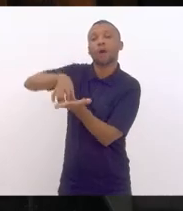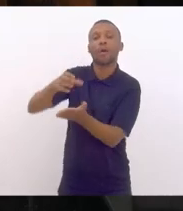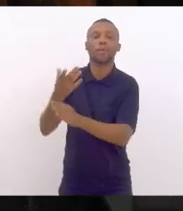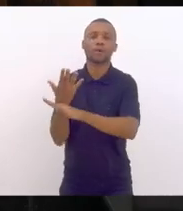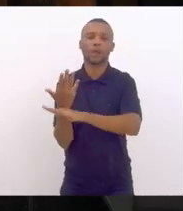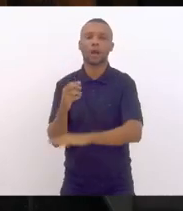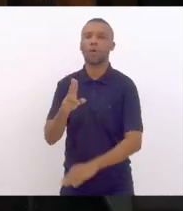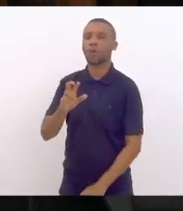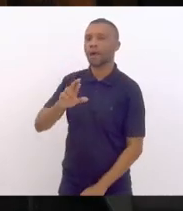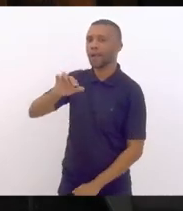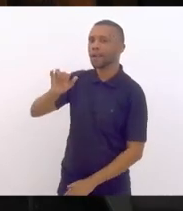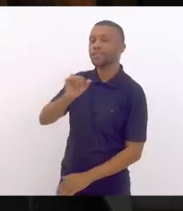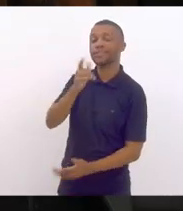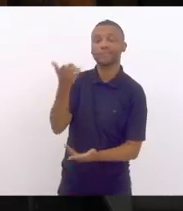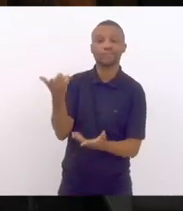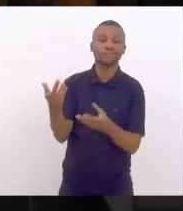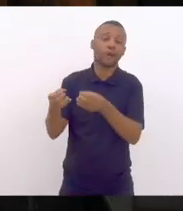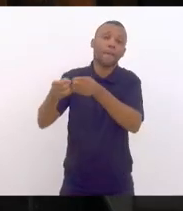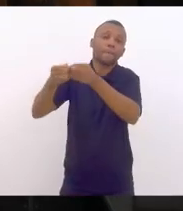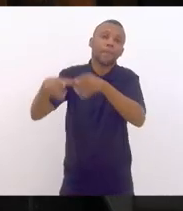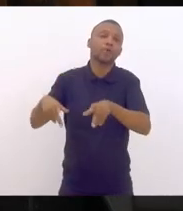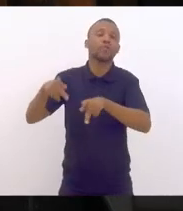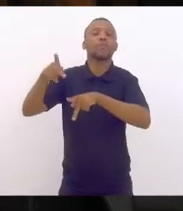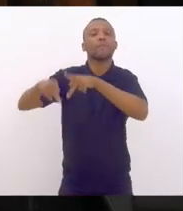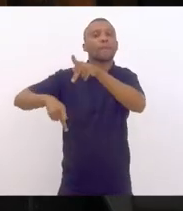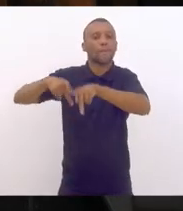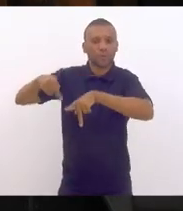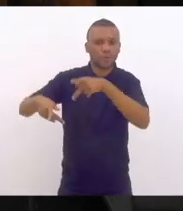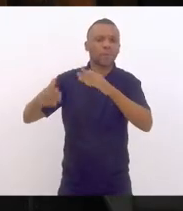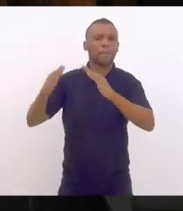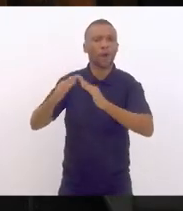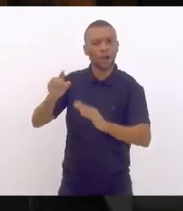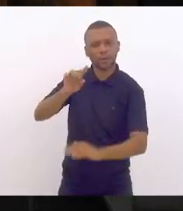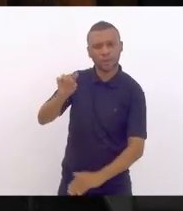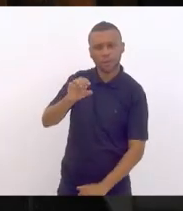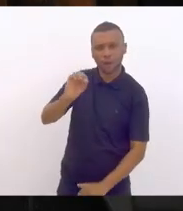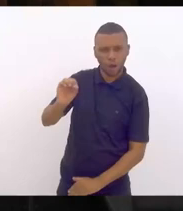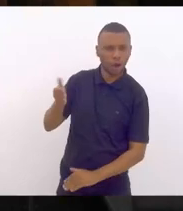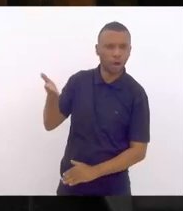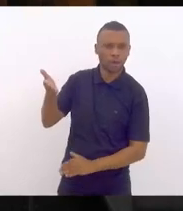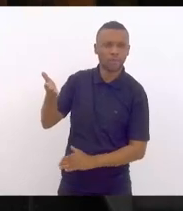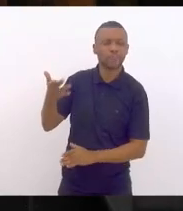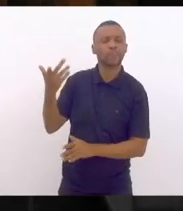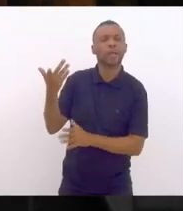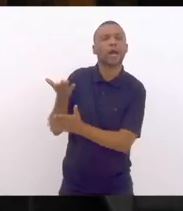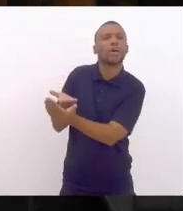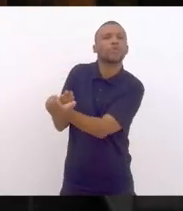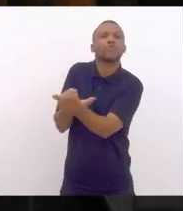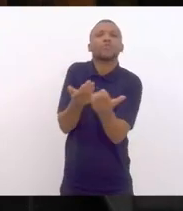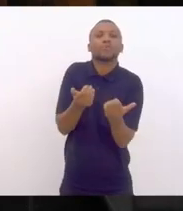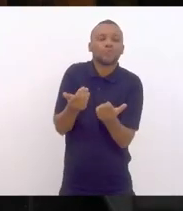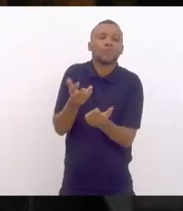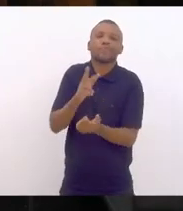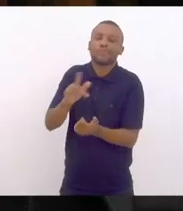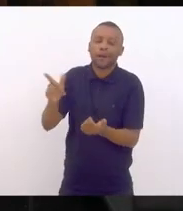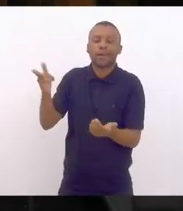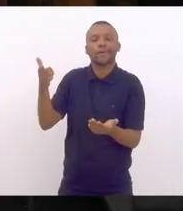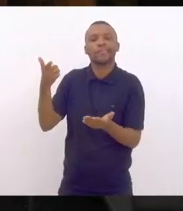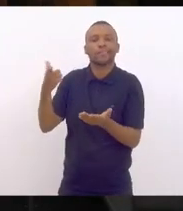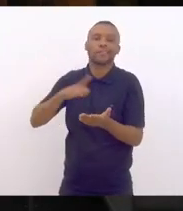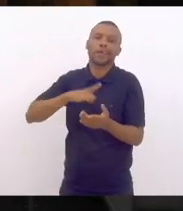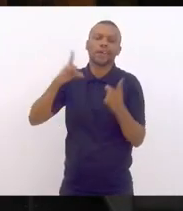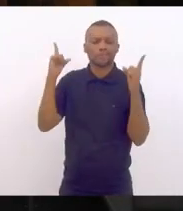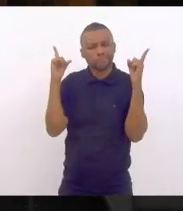para prejuízo da população da zona oeste da Juventude da Zona Oeste que vai ficar com grandes